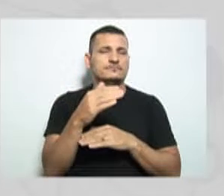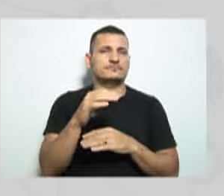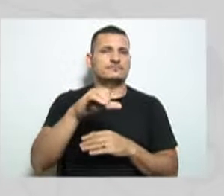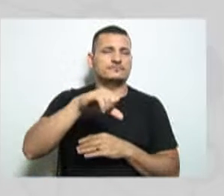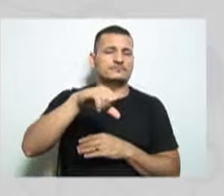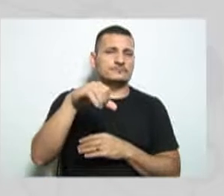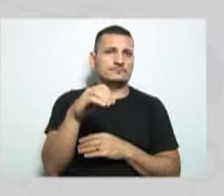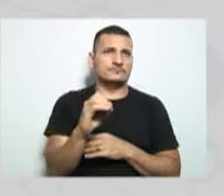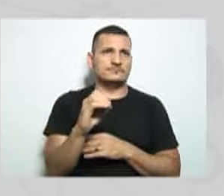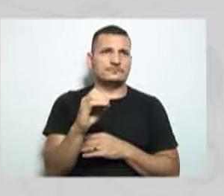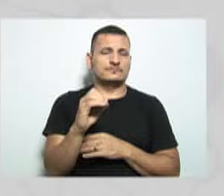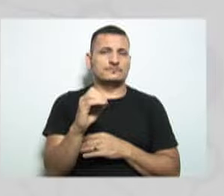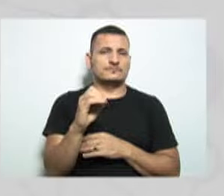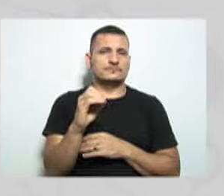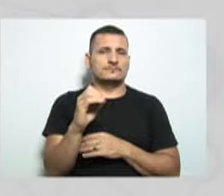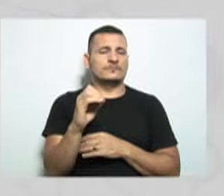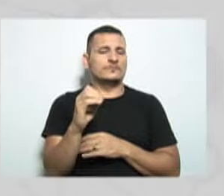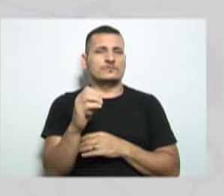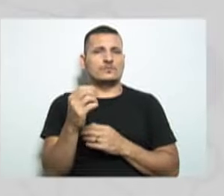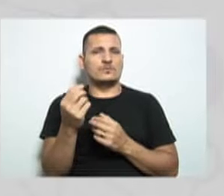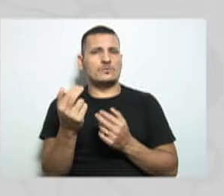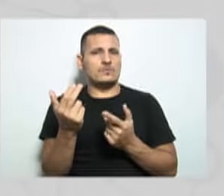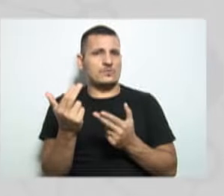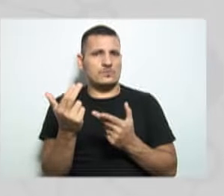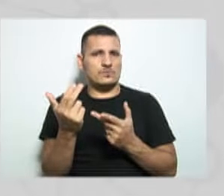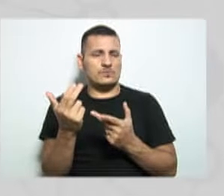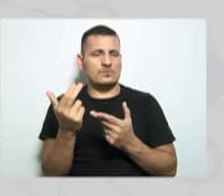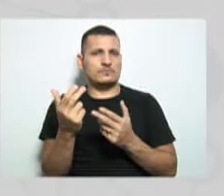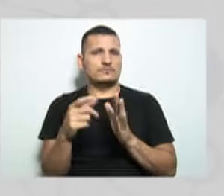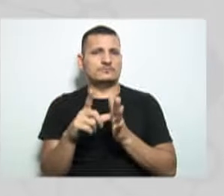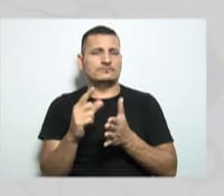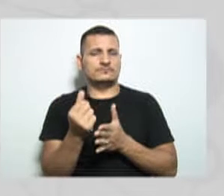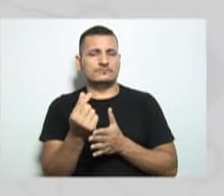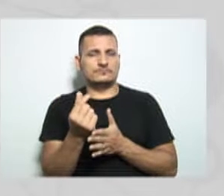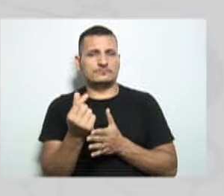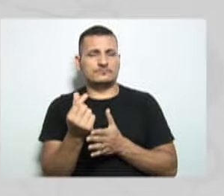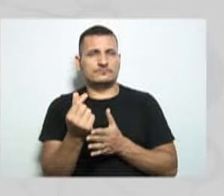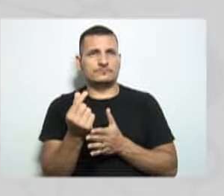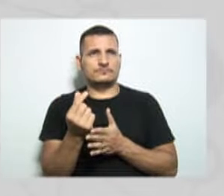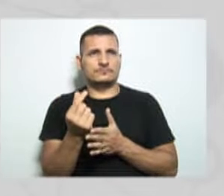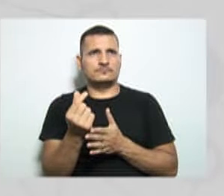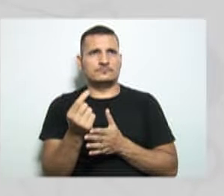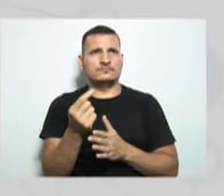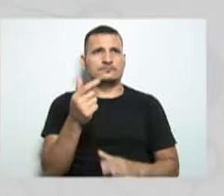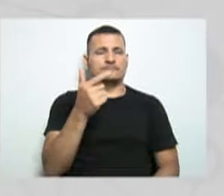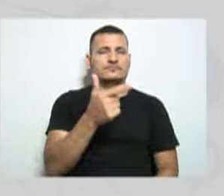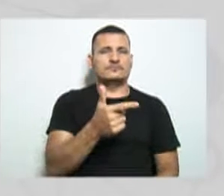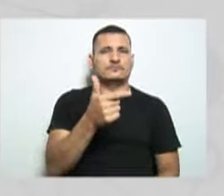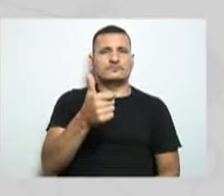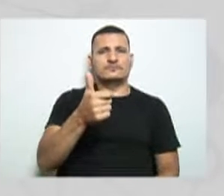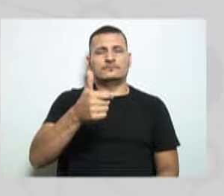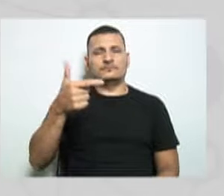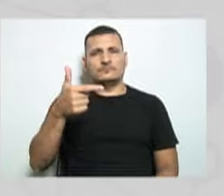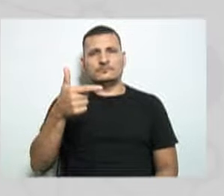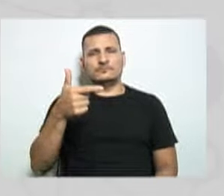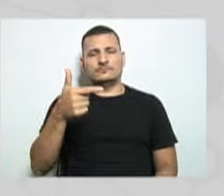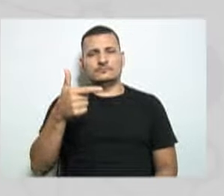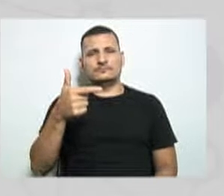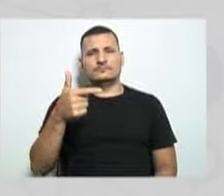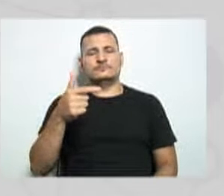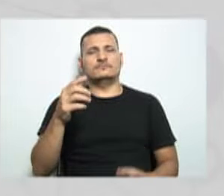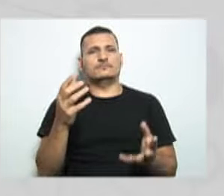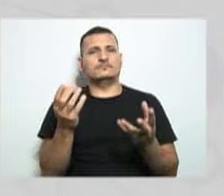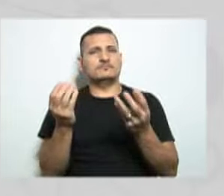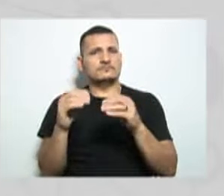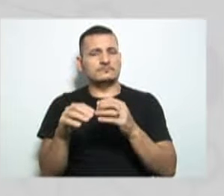preço que estava antes, certo? Ao preço que estava antes, 212, e coloco o saldo